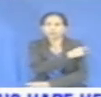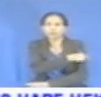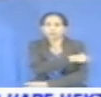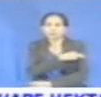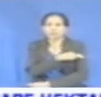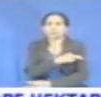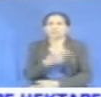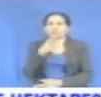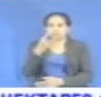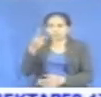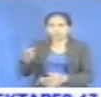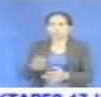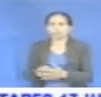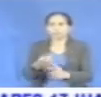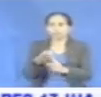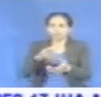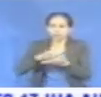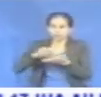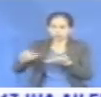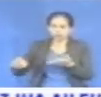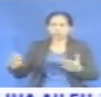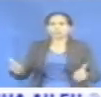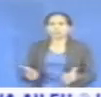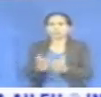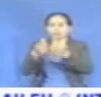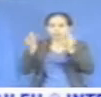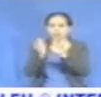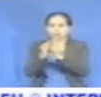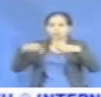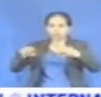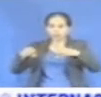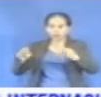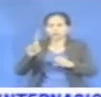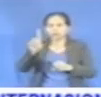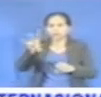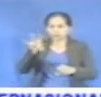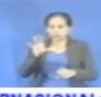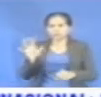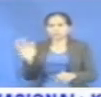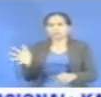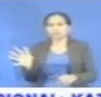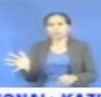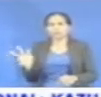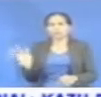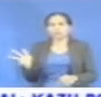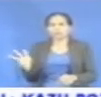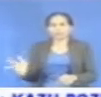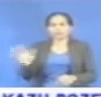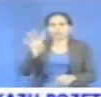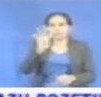Maria relata, o número no acidente o motor Hamutuk Atu Sida tolo nulo resinhat, no acidente o